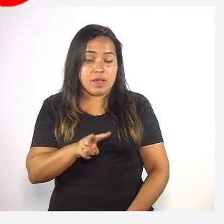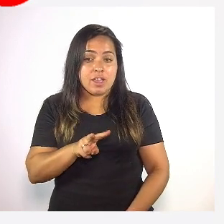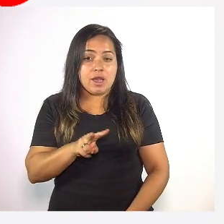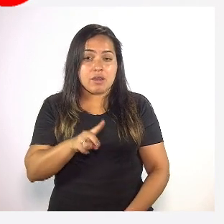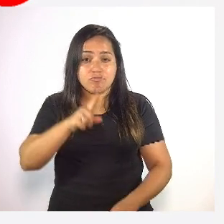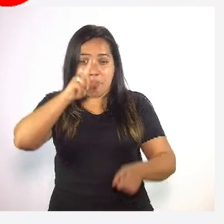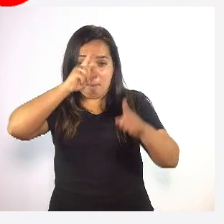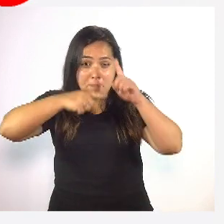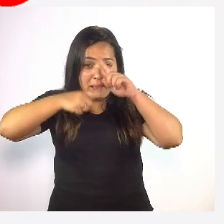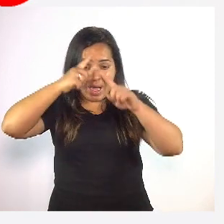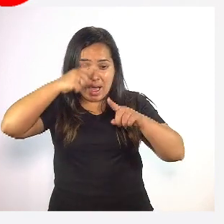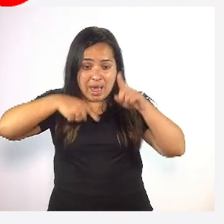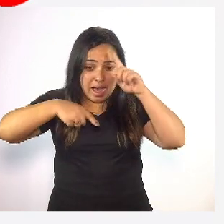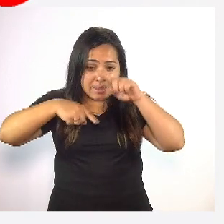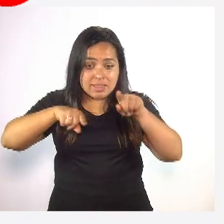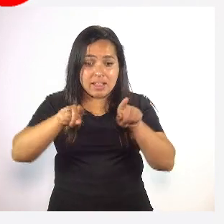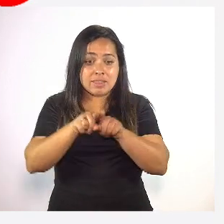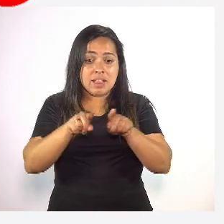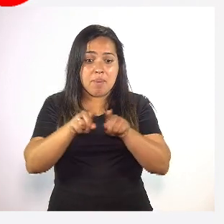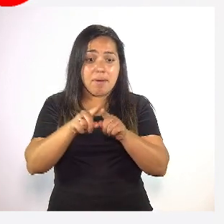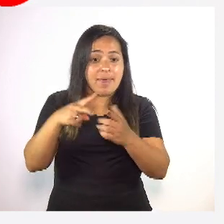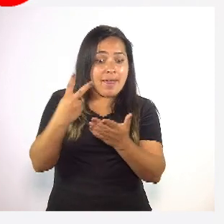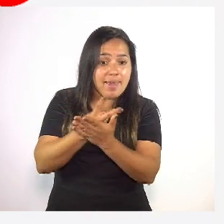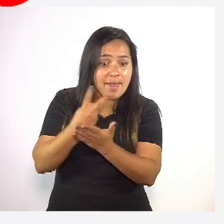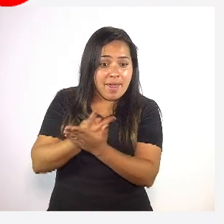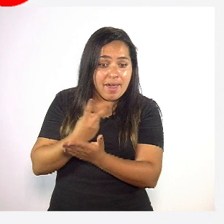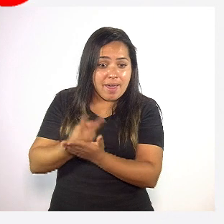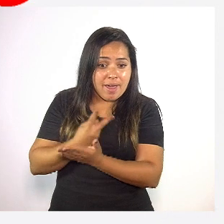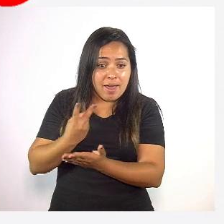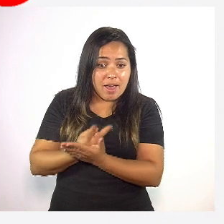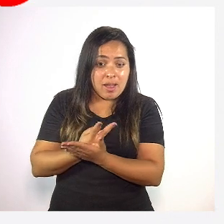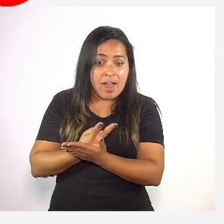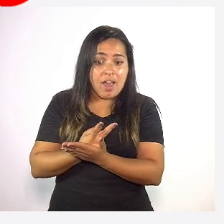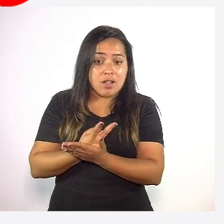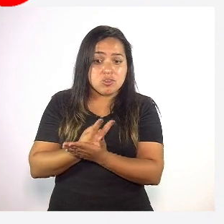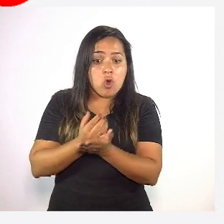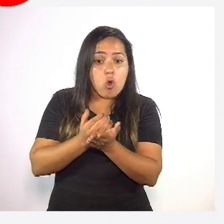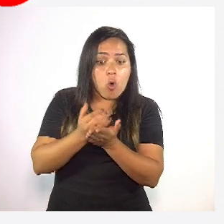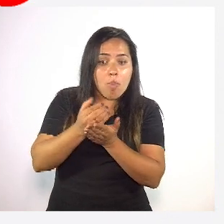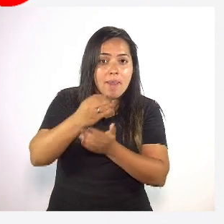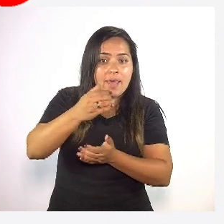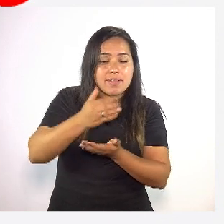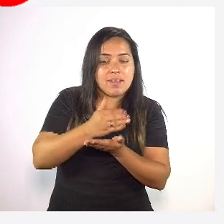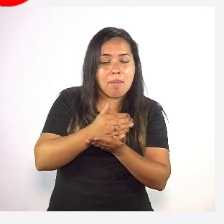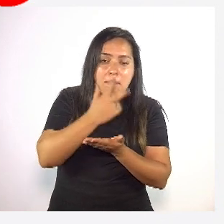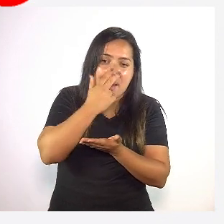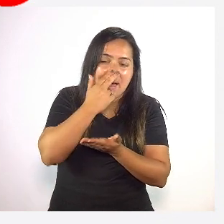determinações, seja pelo número de irregularidades que começam a crescer a partir do ano de 2016,